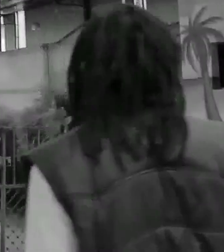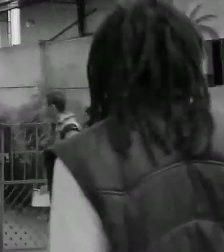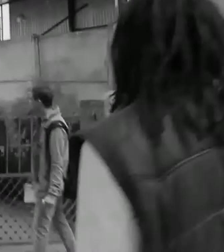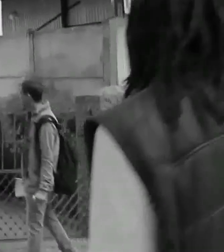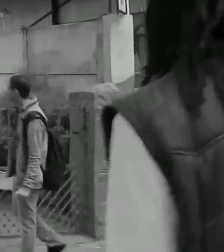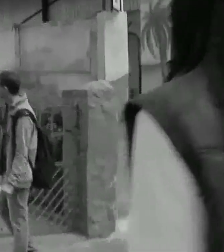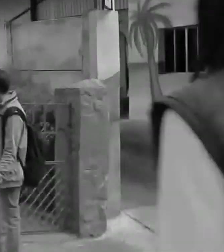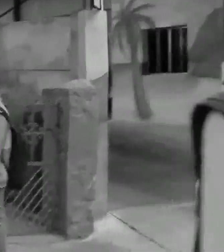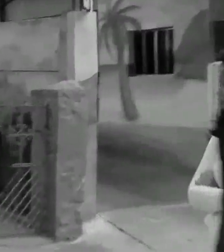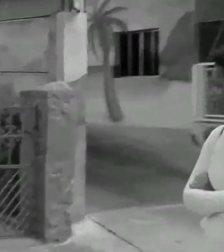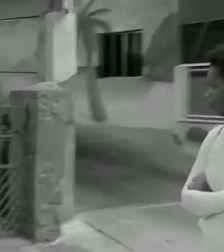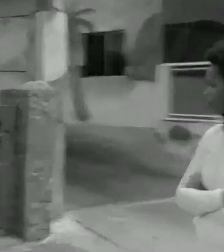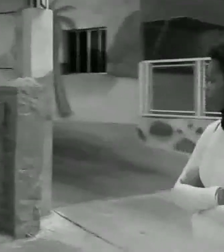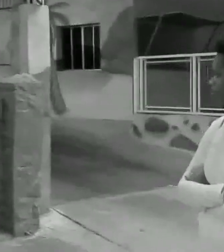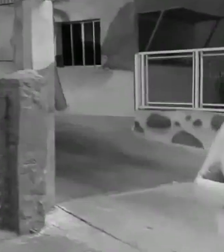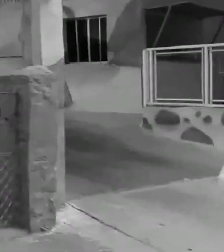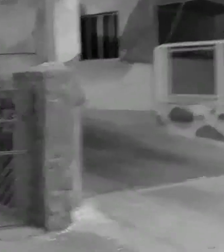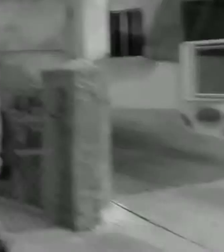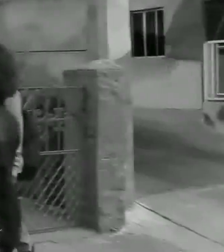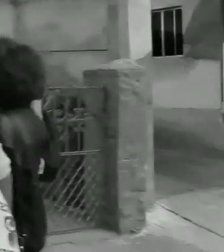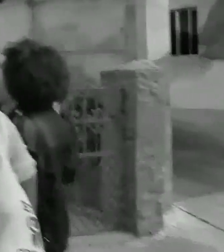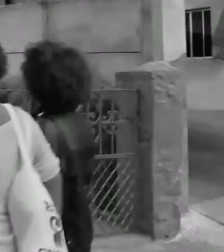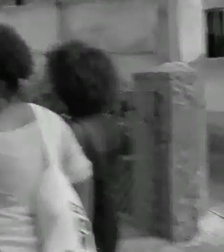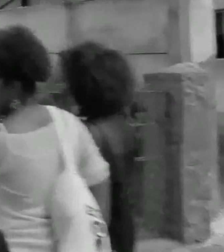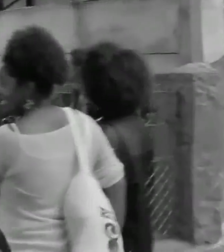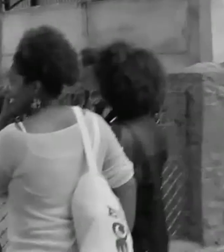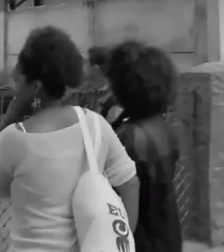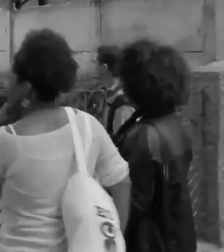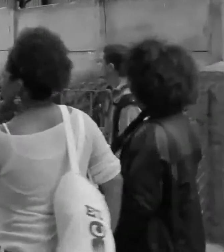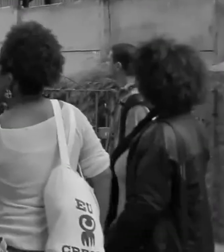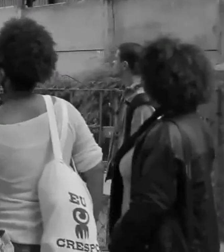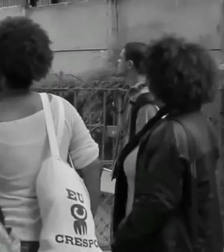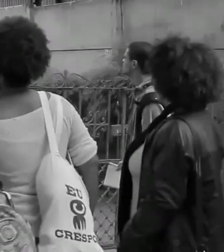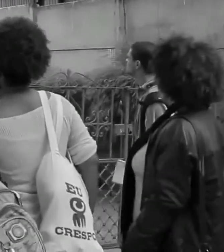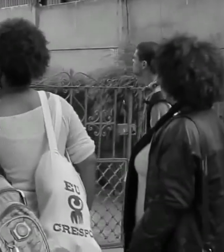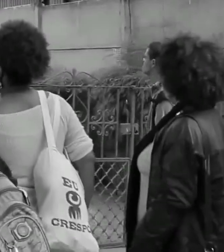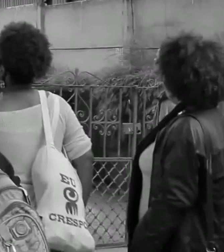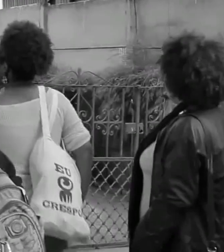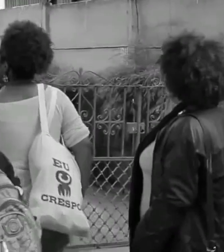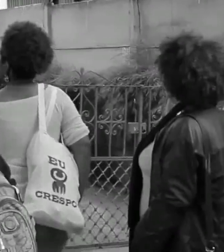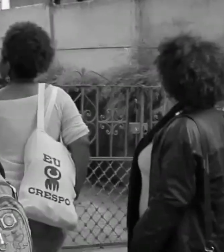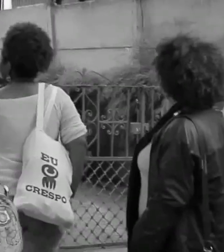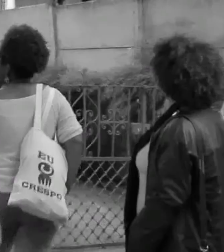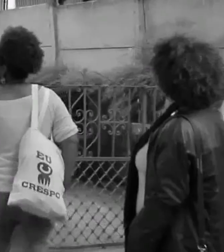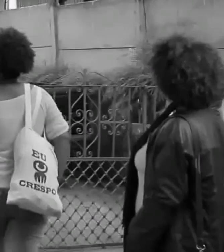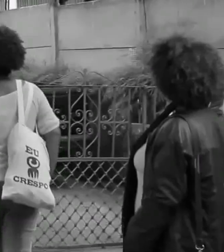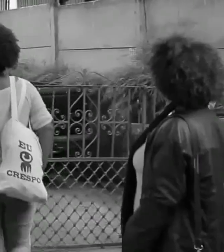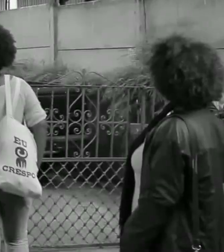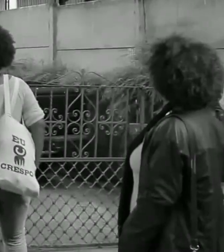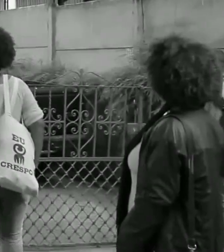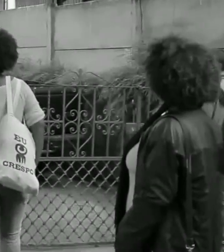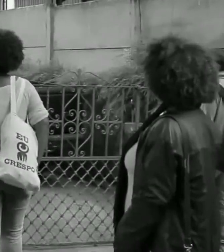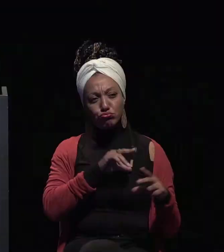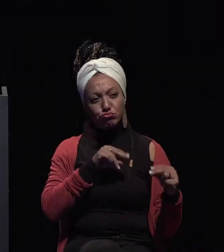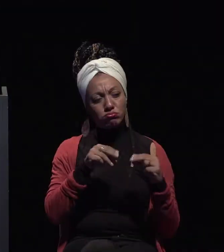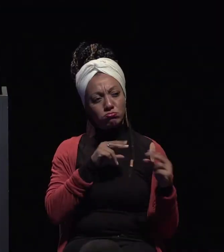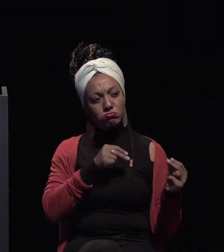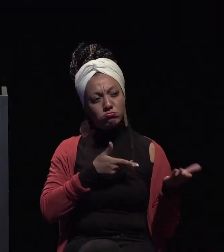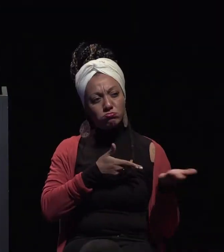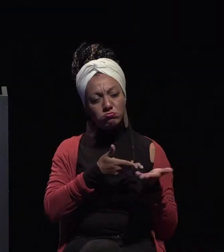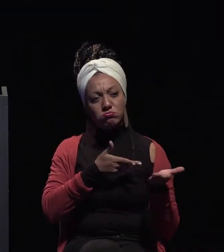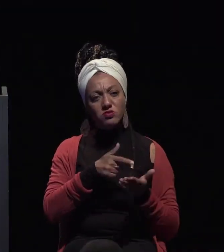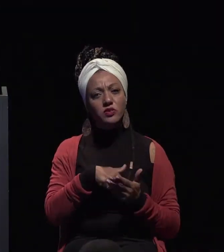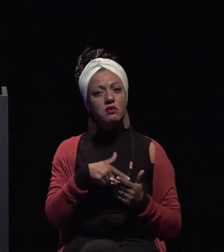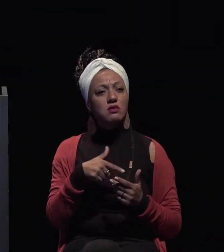Branco, ele disse, então, Isabela, cadê a gente nessa história? E aí a gente chegou a participar de